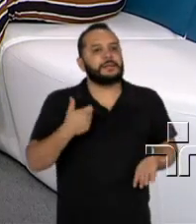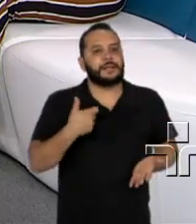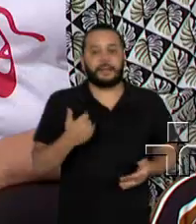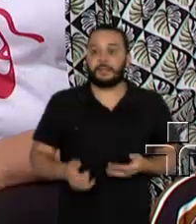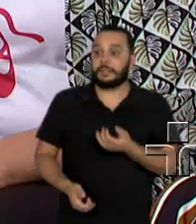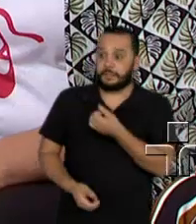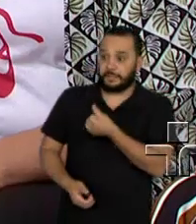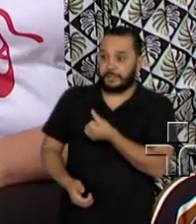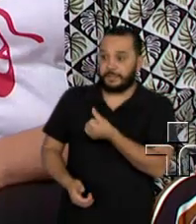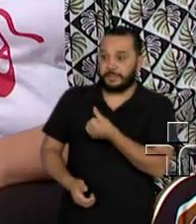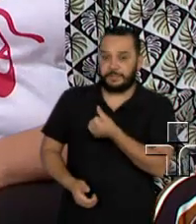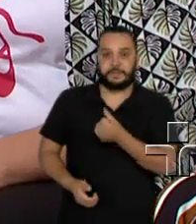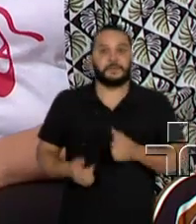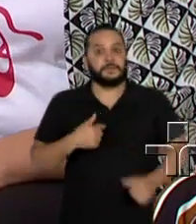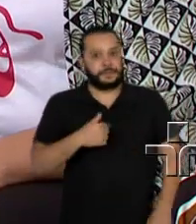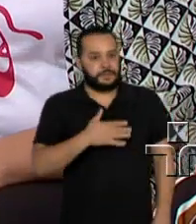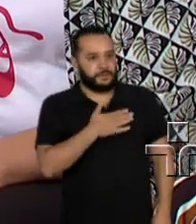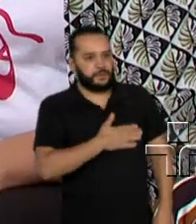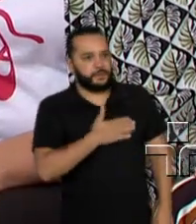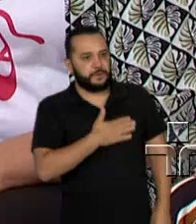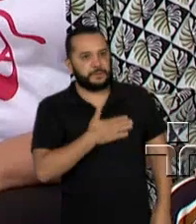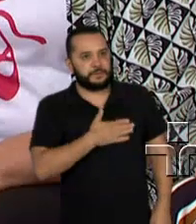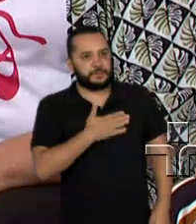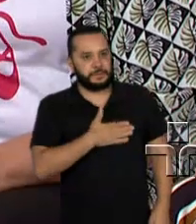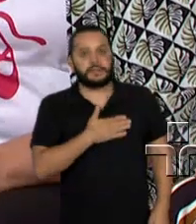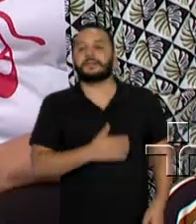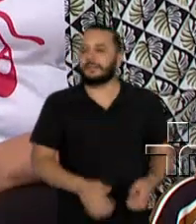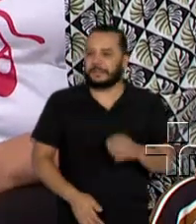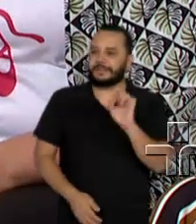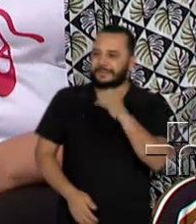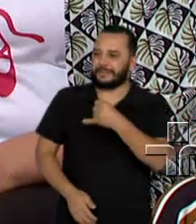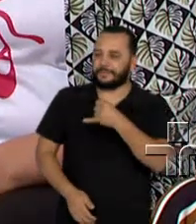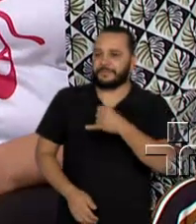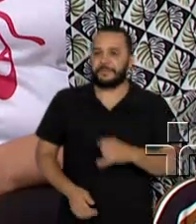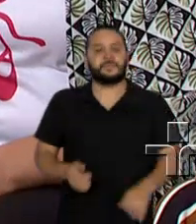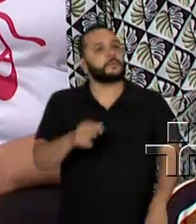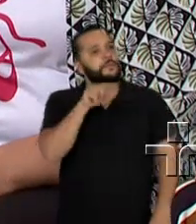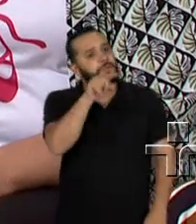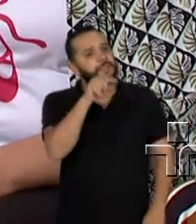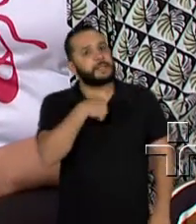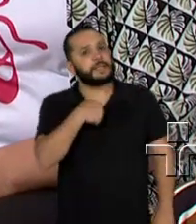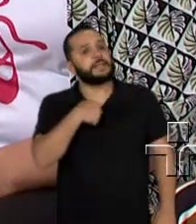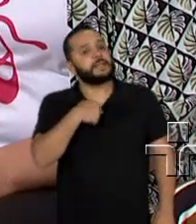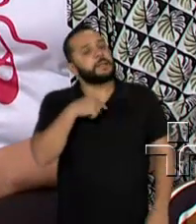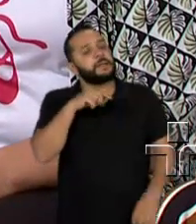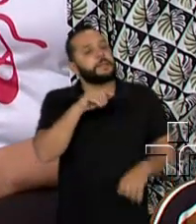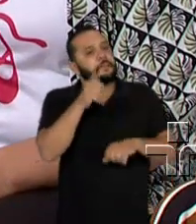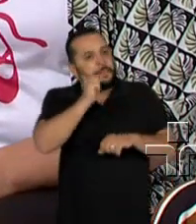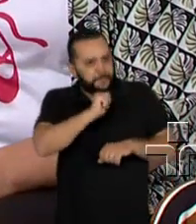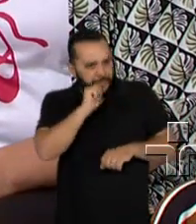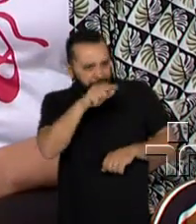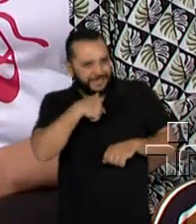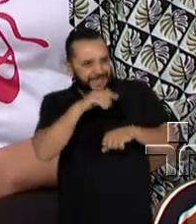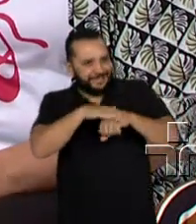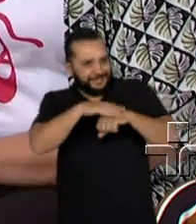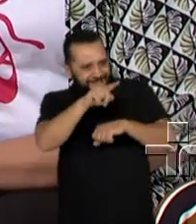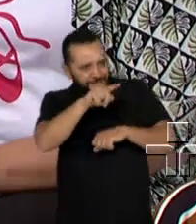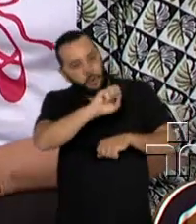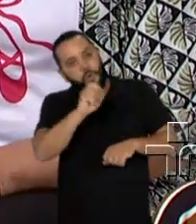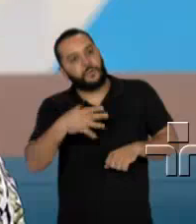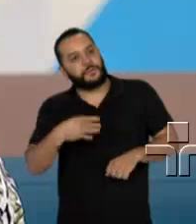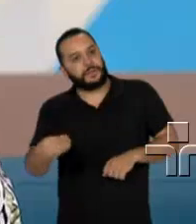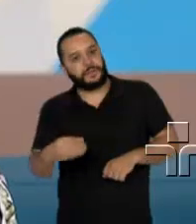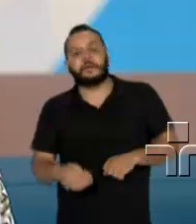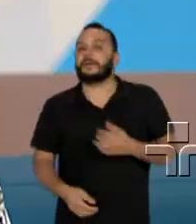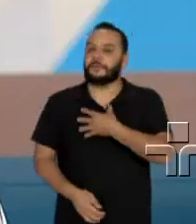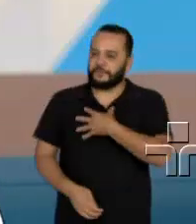anos e você gosta de fazer balé e foi uma opção sua priscila ou ela que quis fazer o balé não foi uma